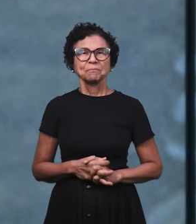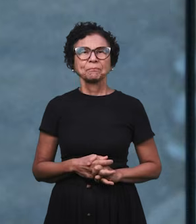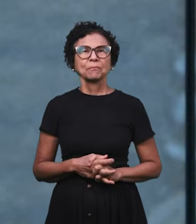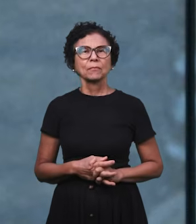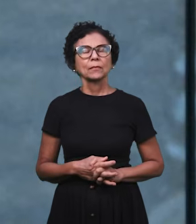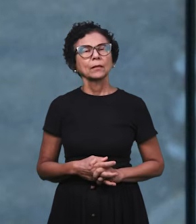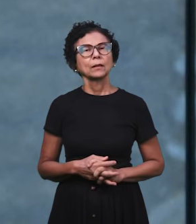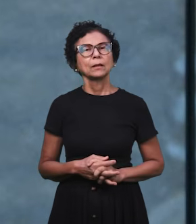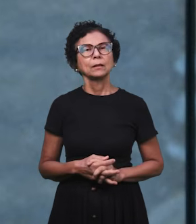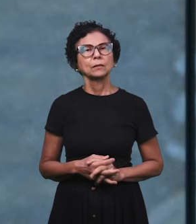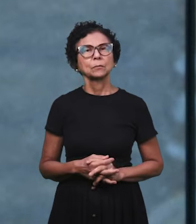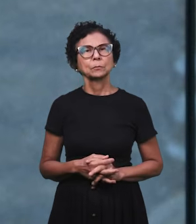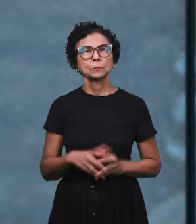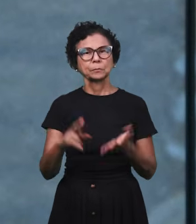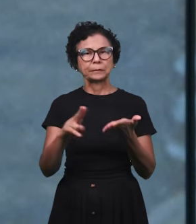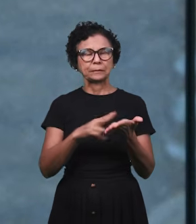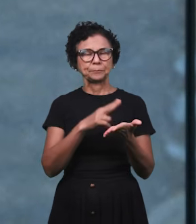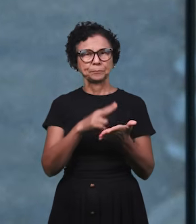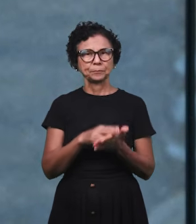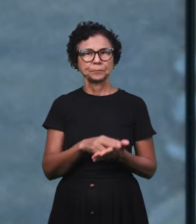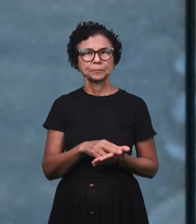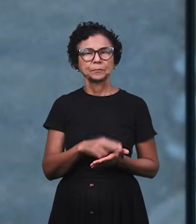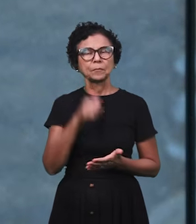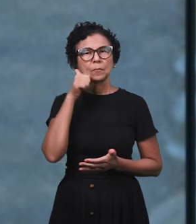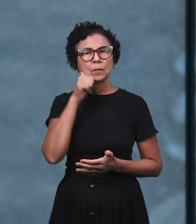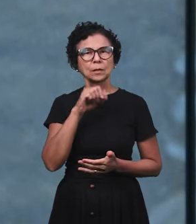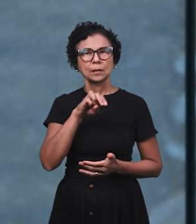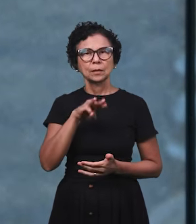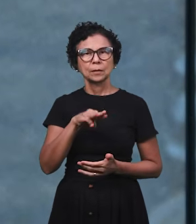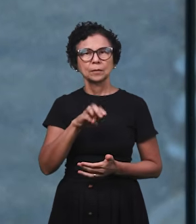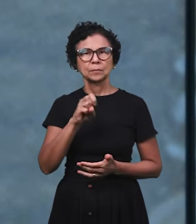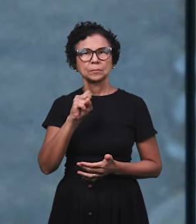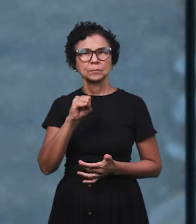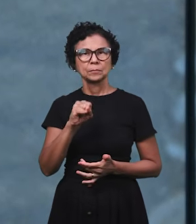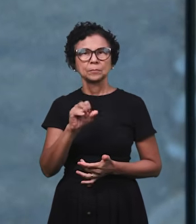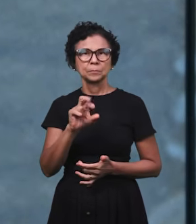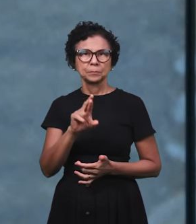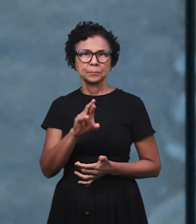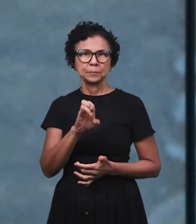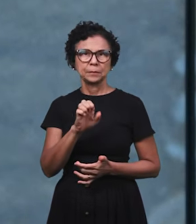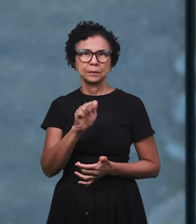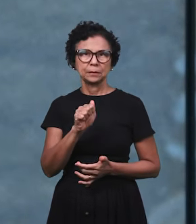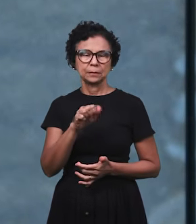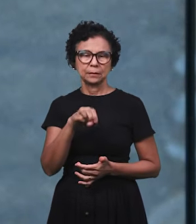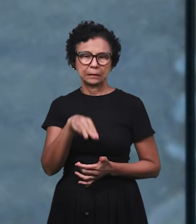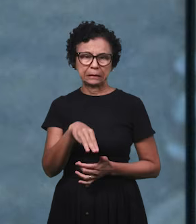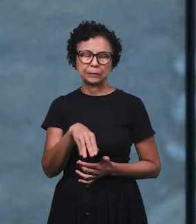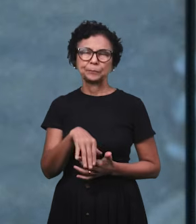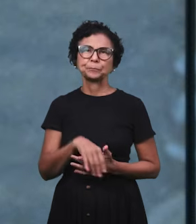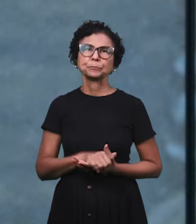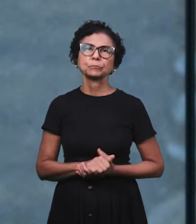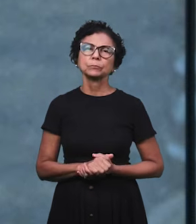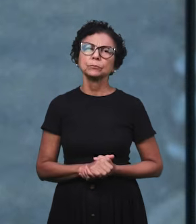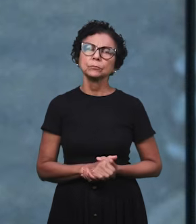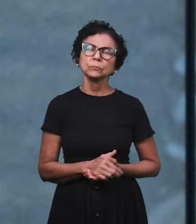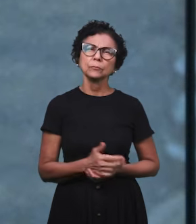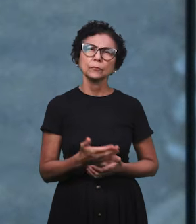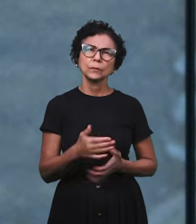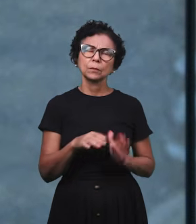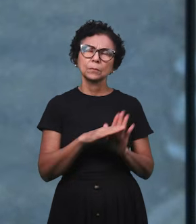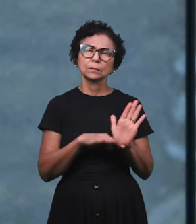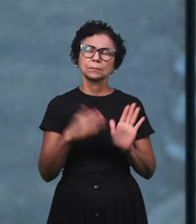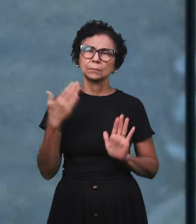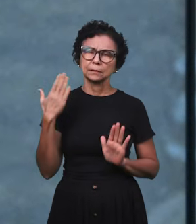por Miriam Luz Ribeiro Ferreira para nós. E aqui eu disse isso já no programa anterior, no